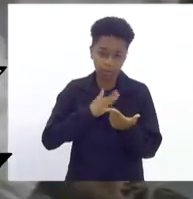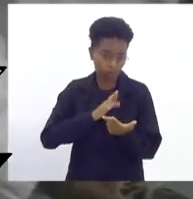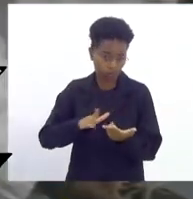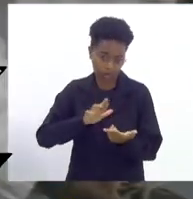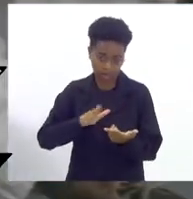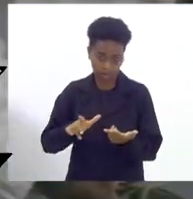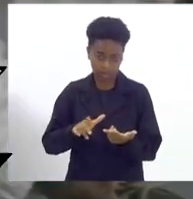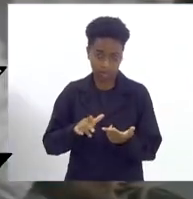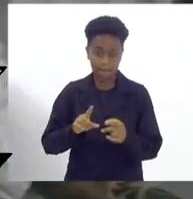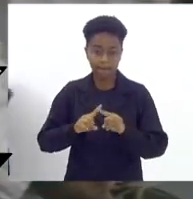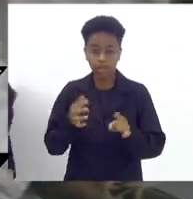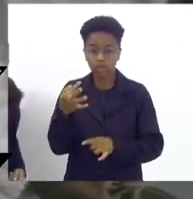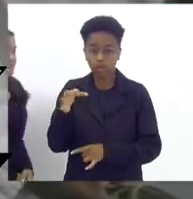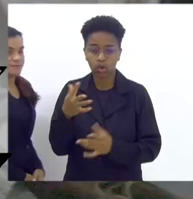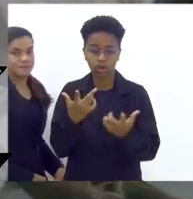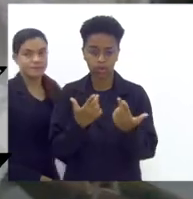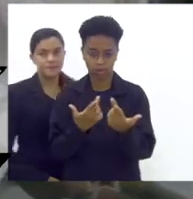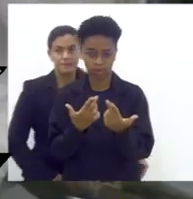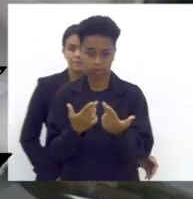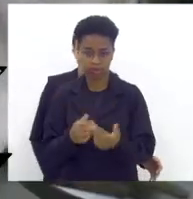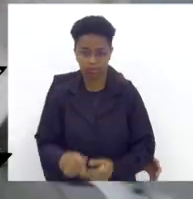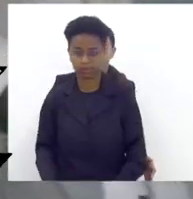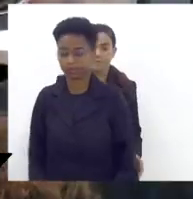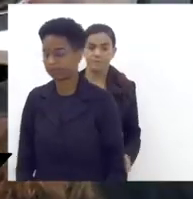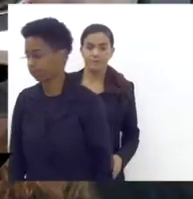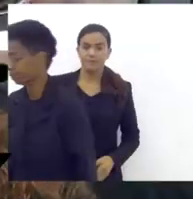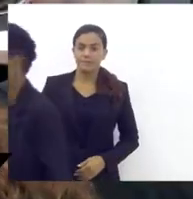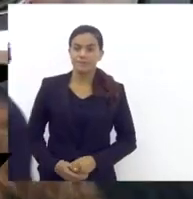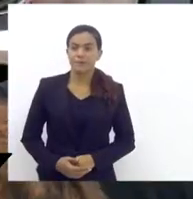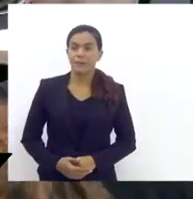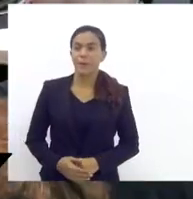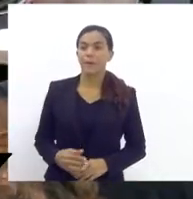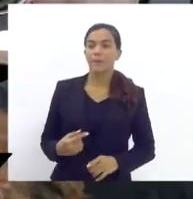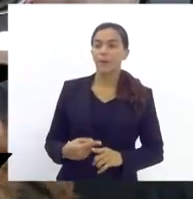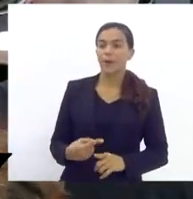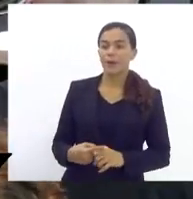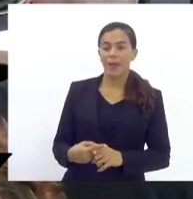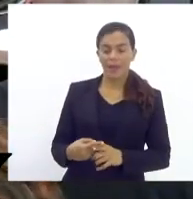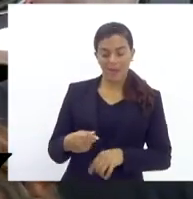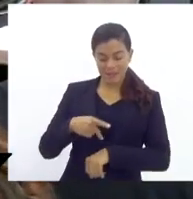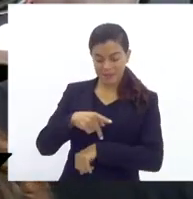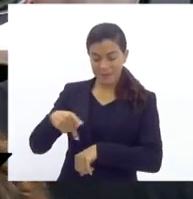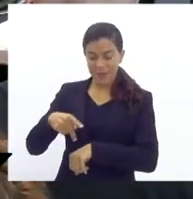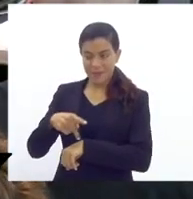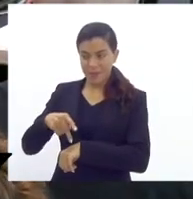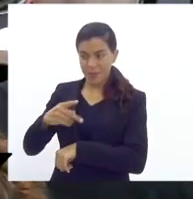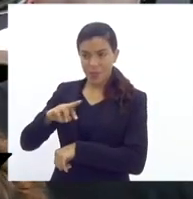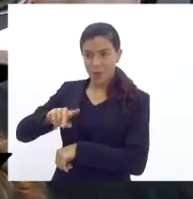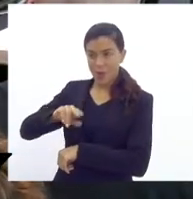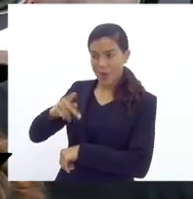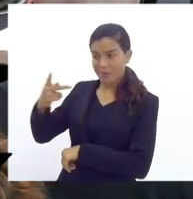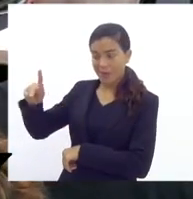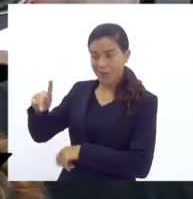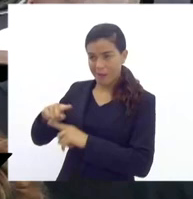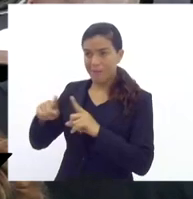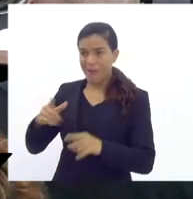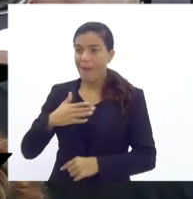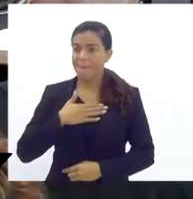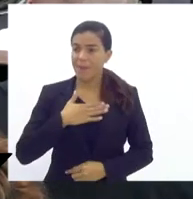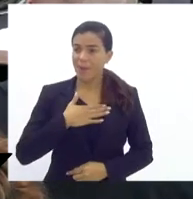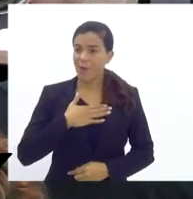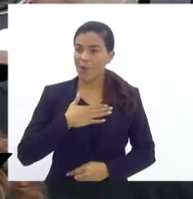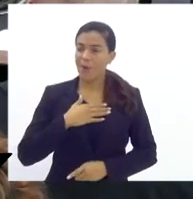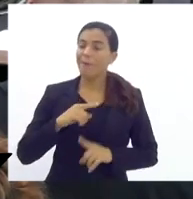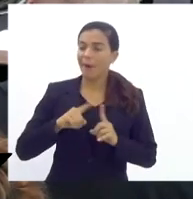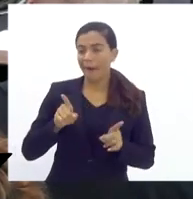mas com a dor igual a minha né porque esse país que não é dela mas é meu mas